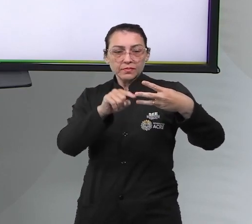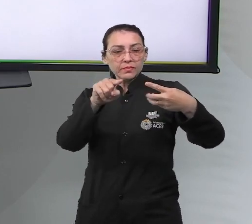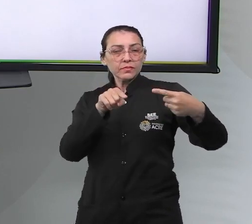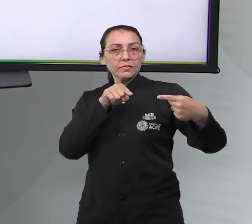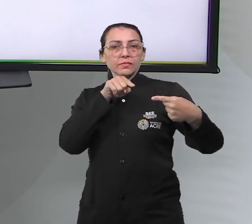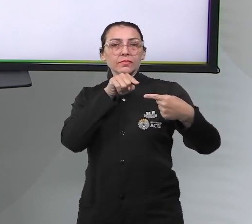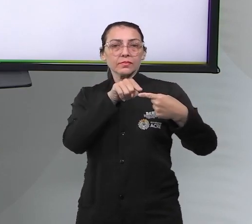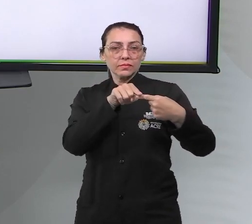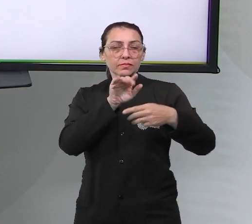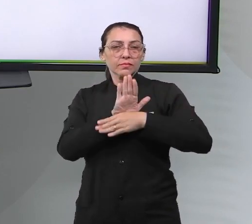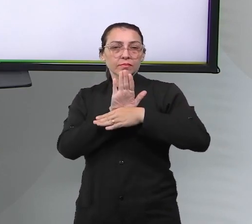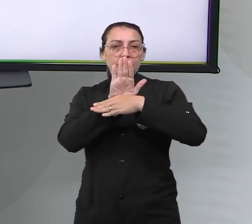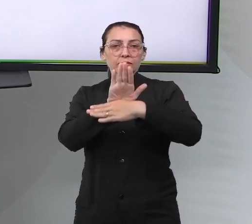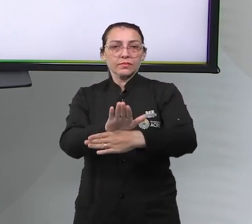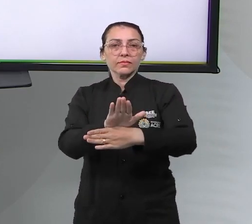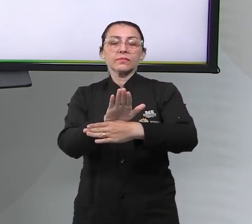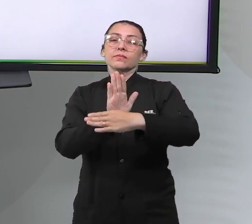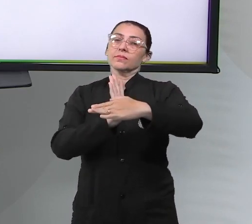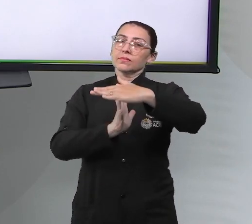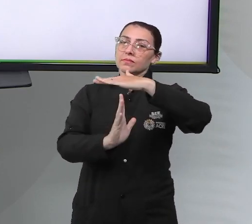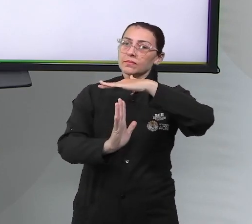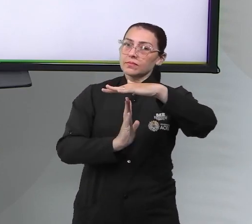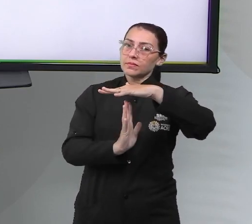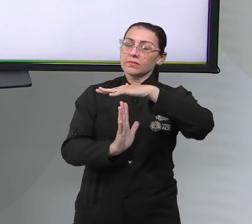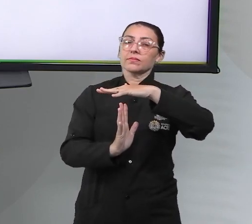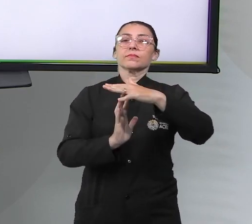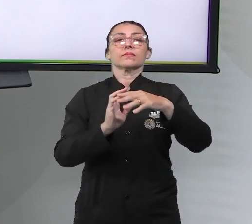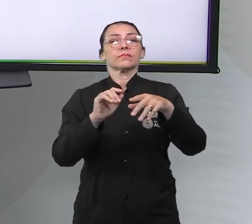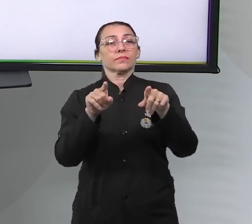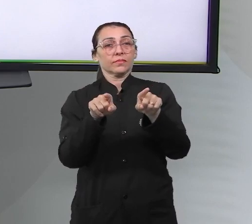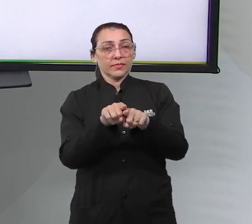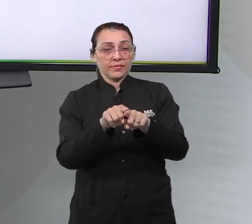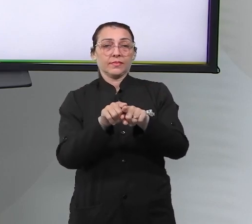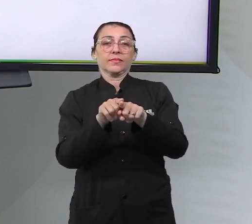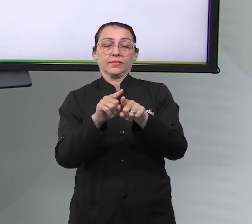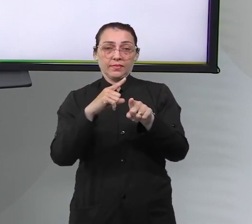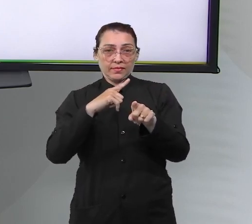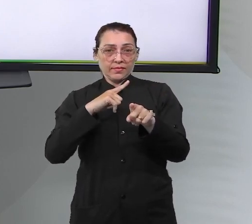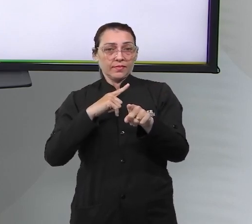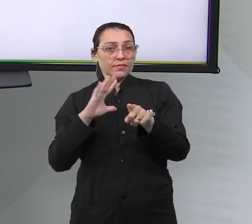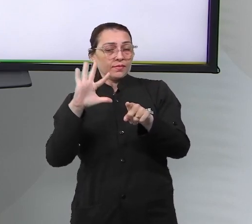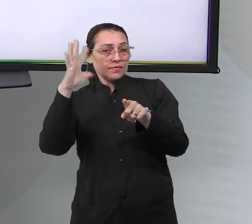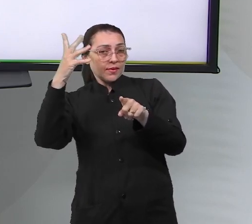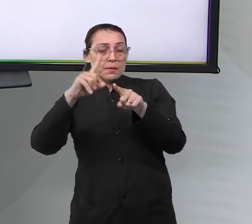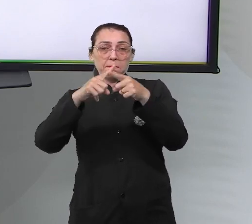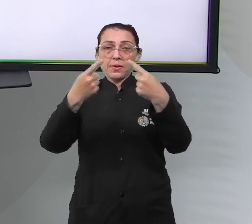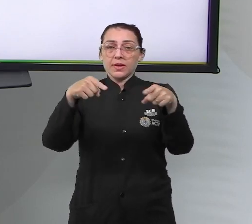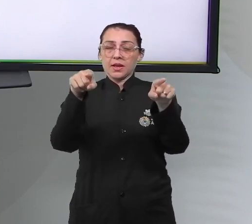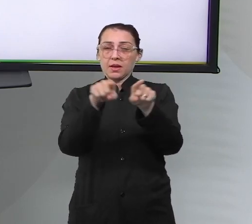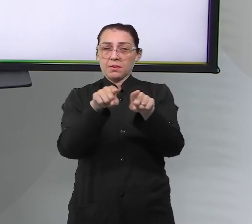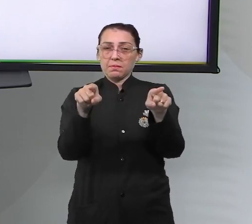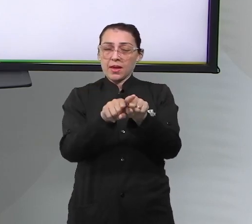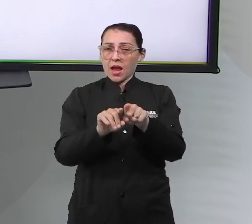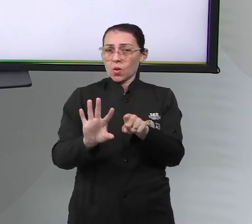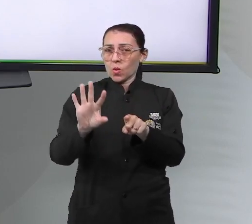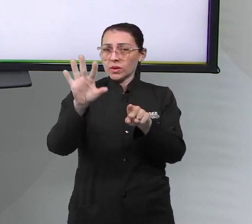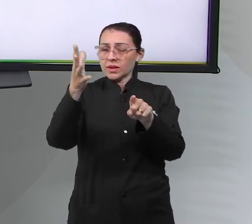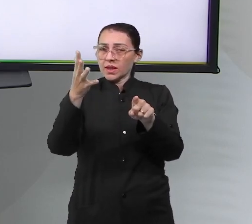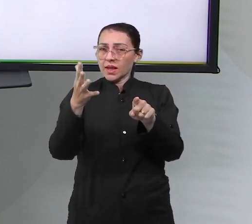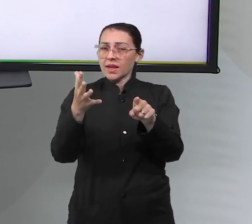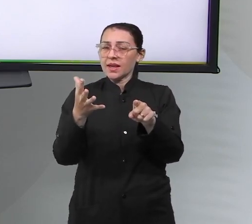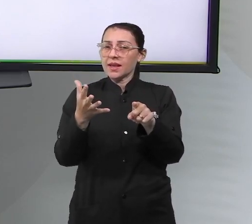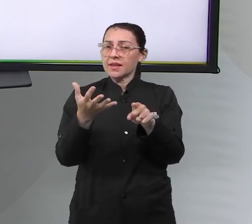que contribuem nesse processo migratório para que ele venha ocorrer, mas será que isso ocorre de uma